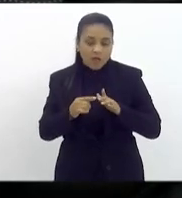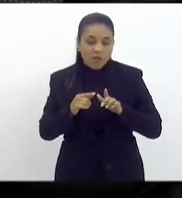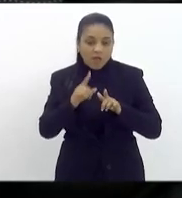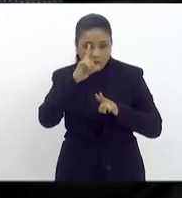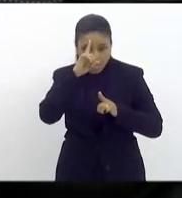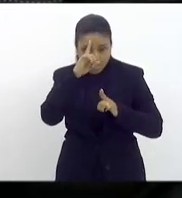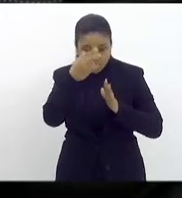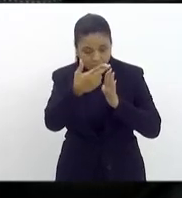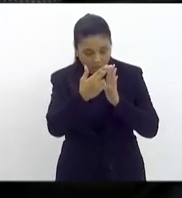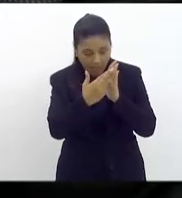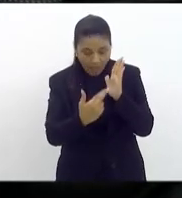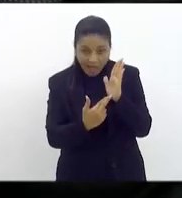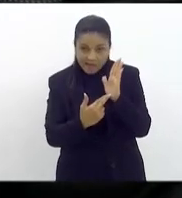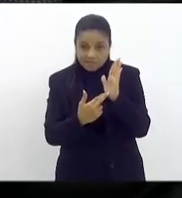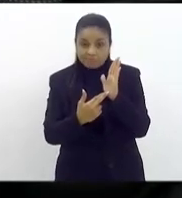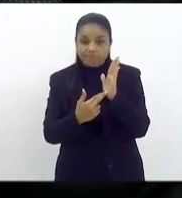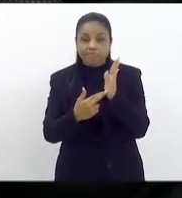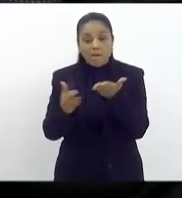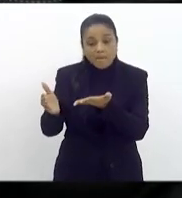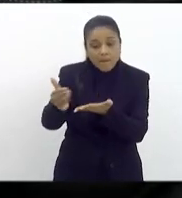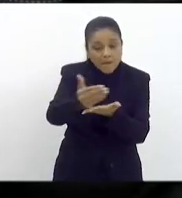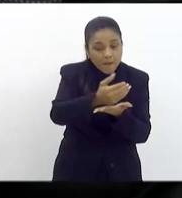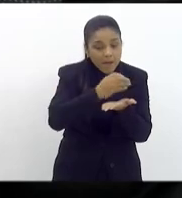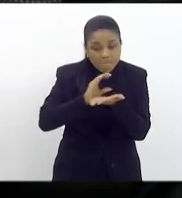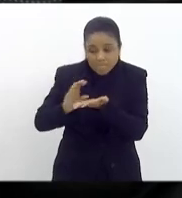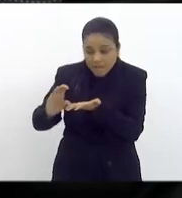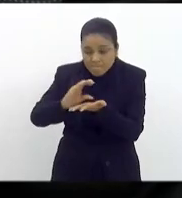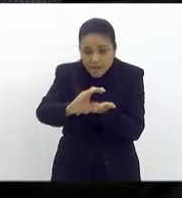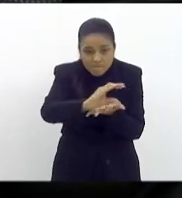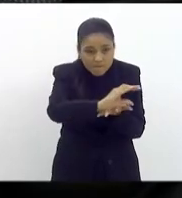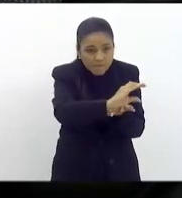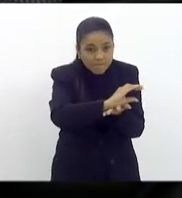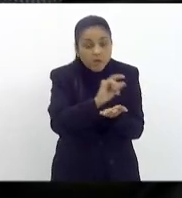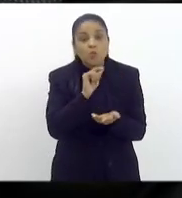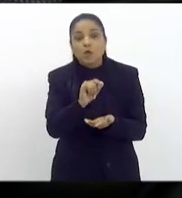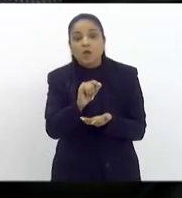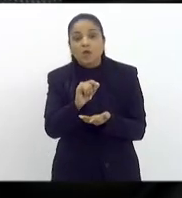a distribuição propriamente dita é feita a partir